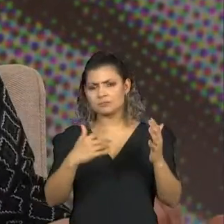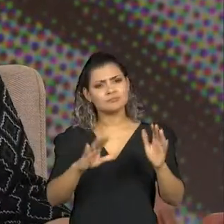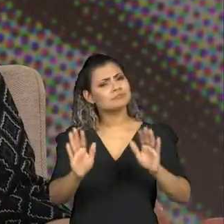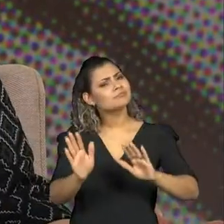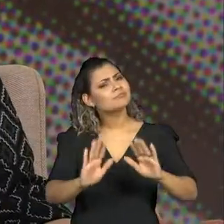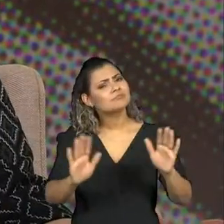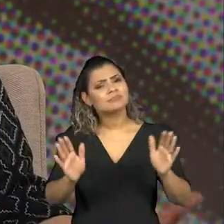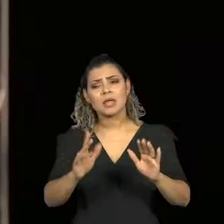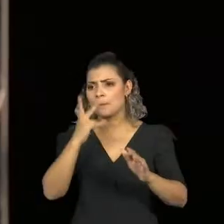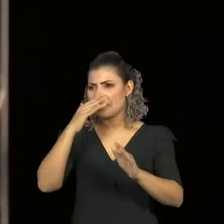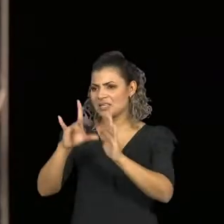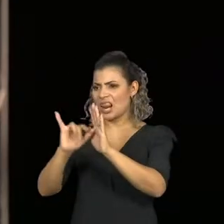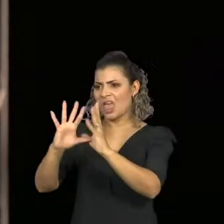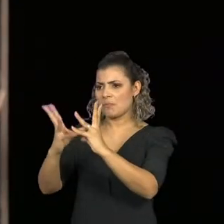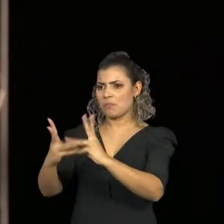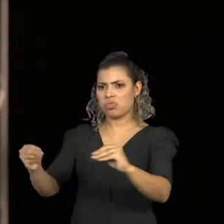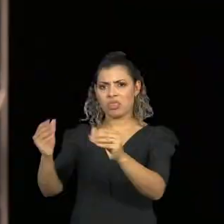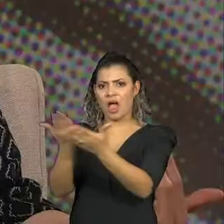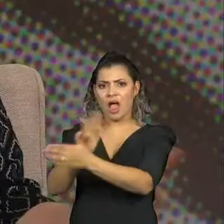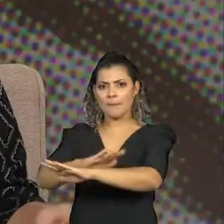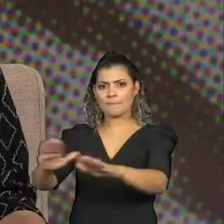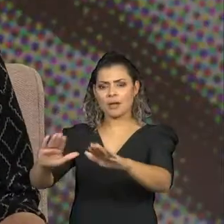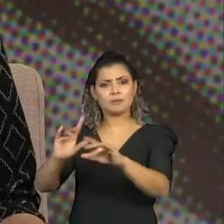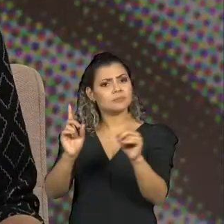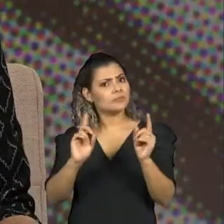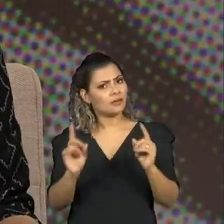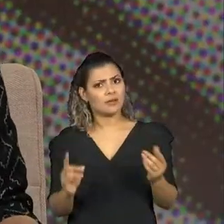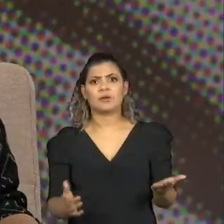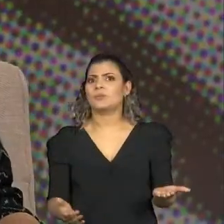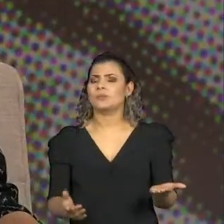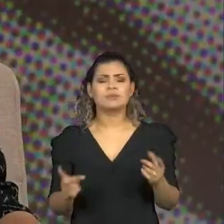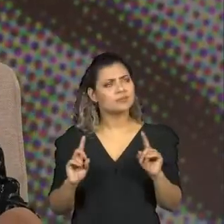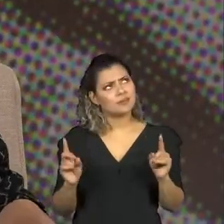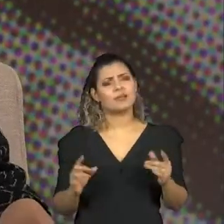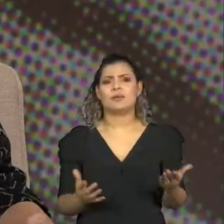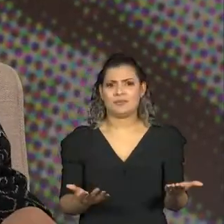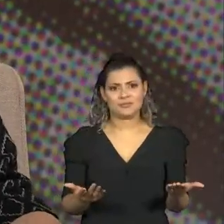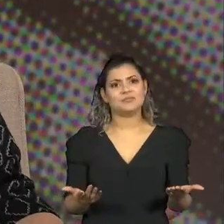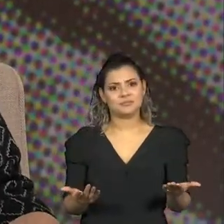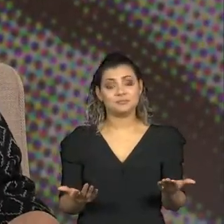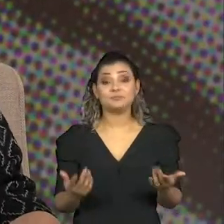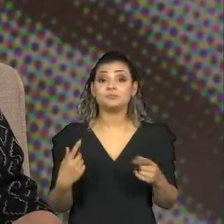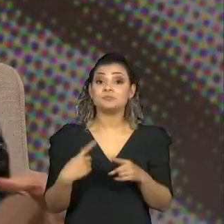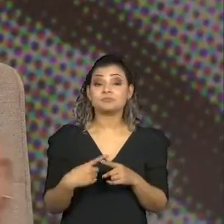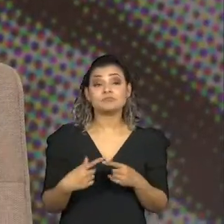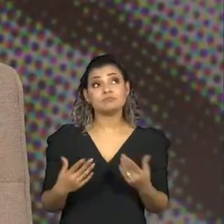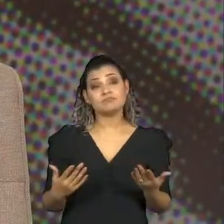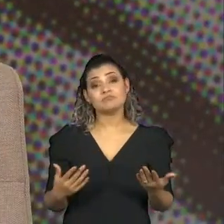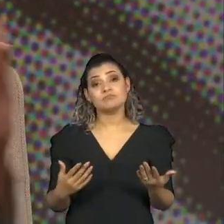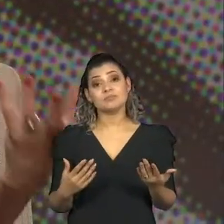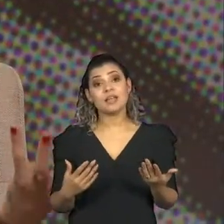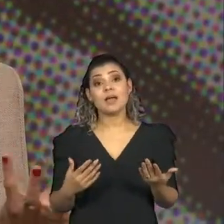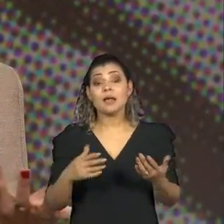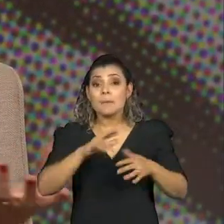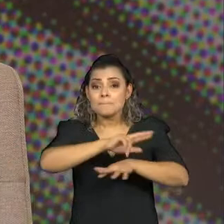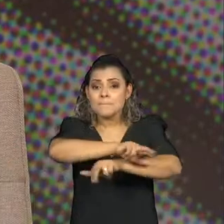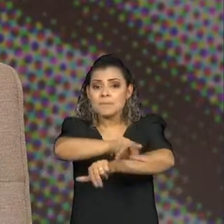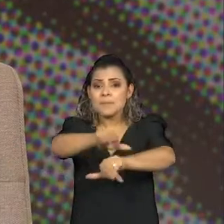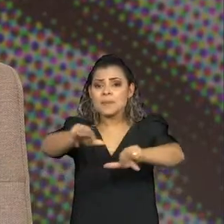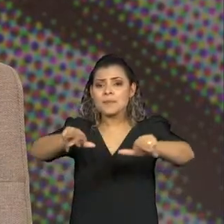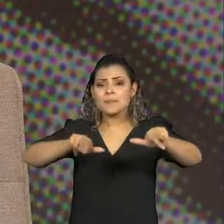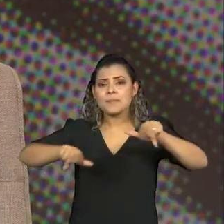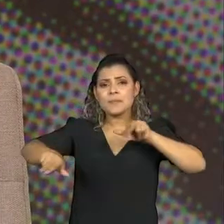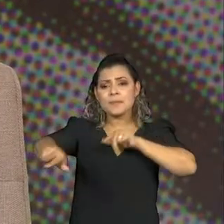mais que existir a lei. É jogar dinheiro, é jogar o bebê com a água da bacia, né? Porque essa pluralidade cultural,